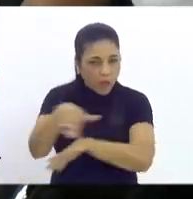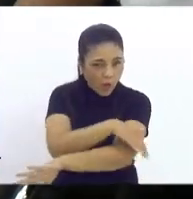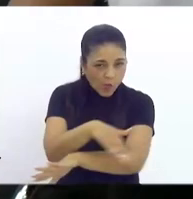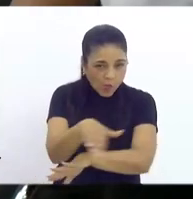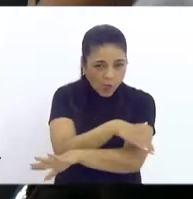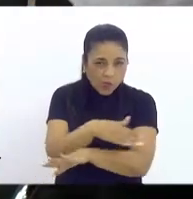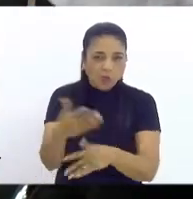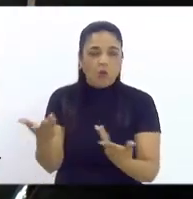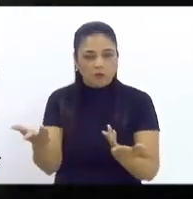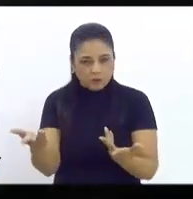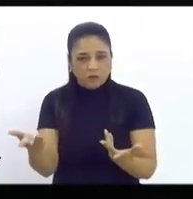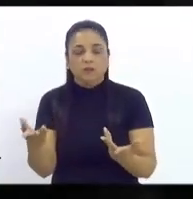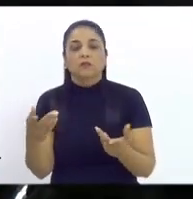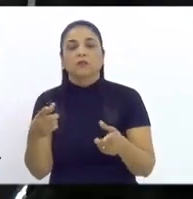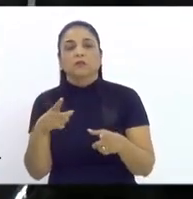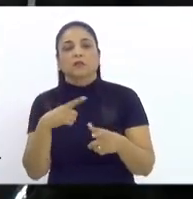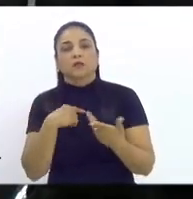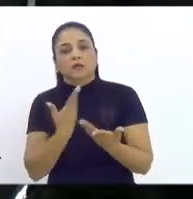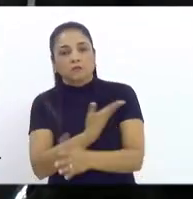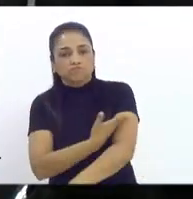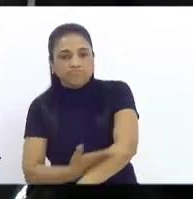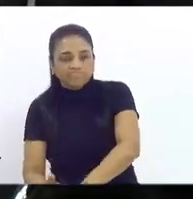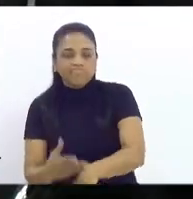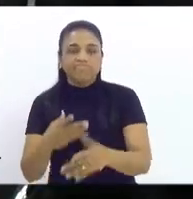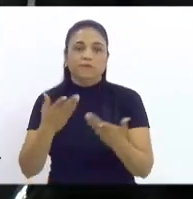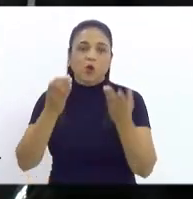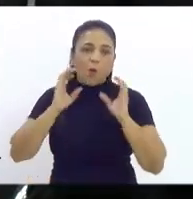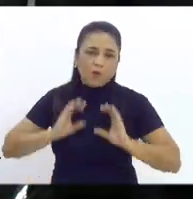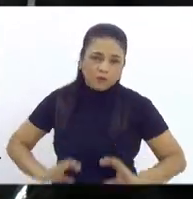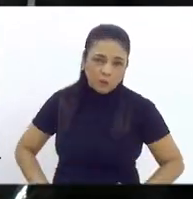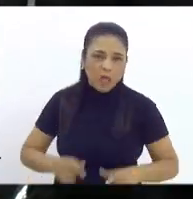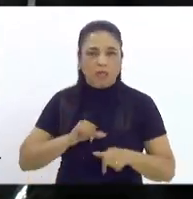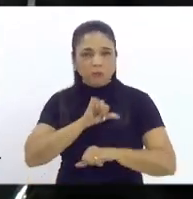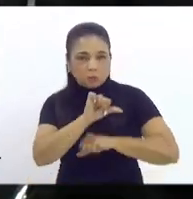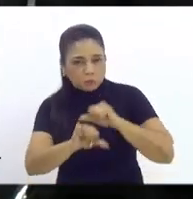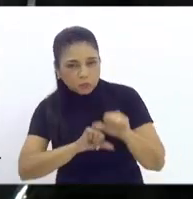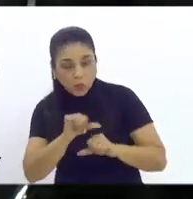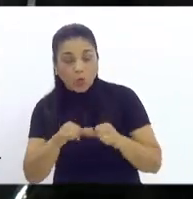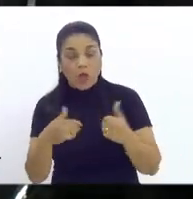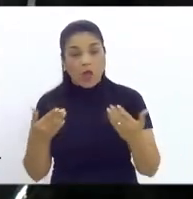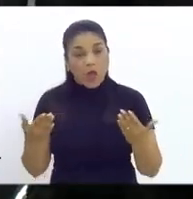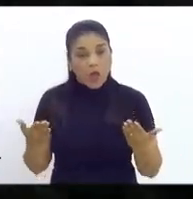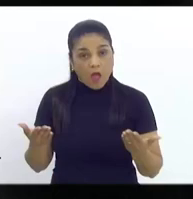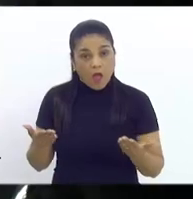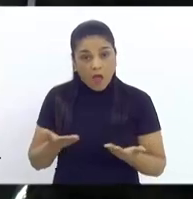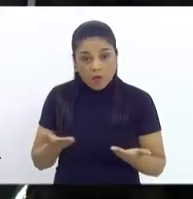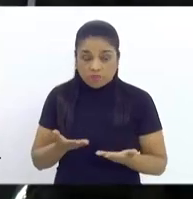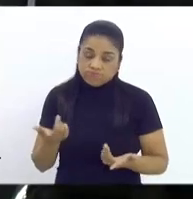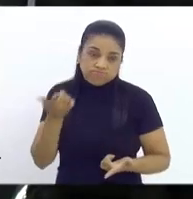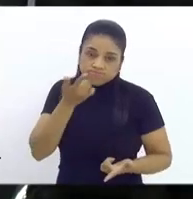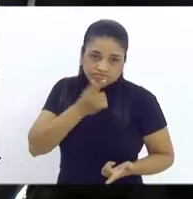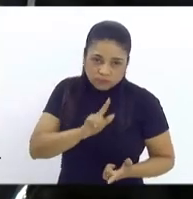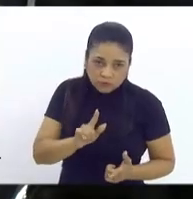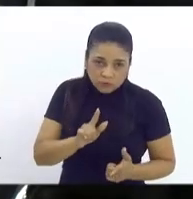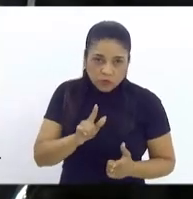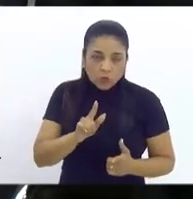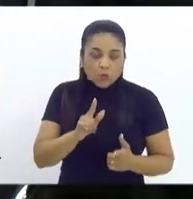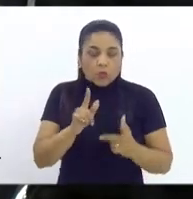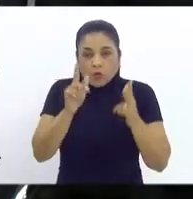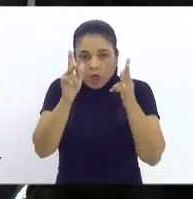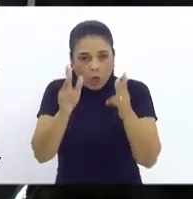uma mudança de costumes e comportamento, mas nós ainda não conseguimos atingir, retornar ao volume